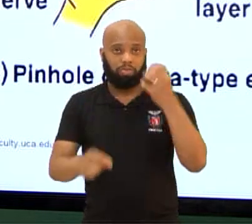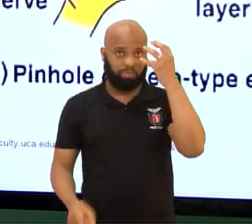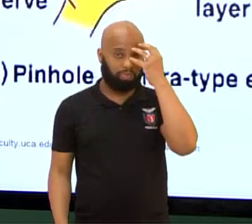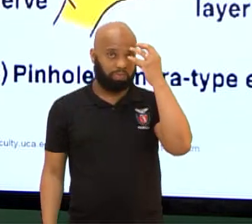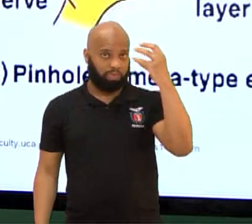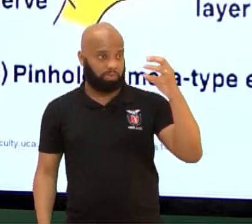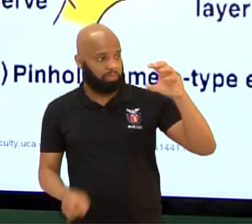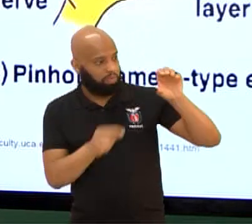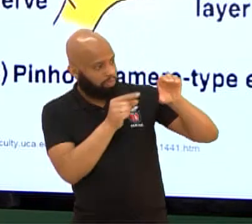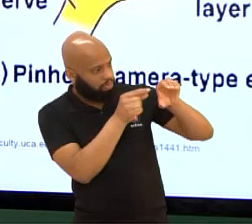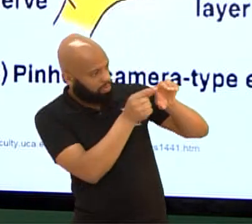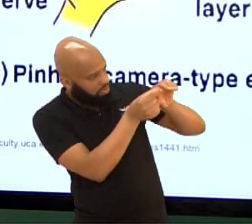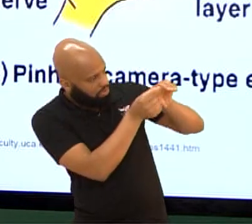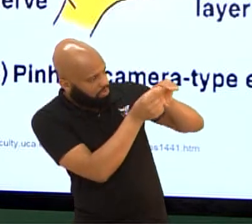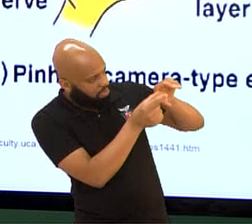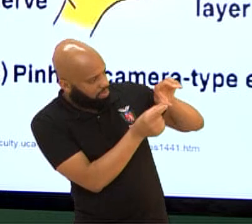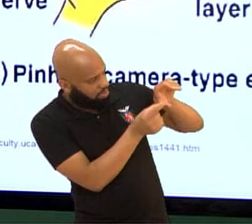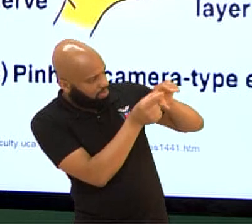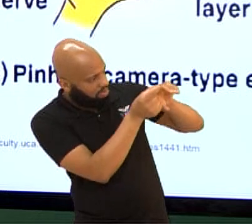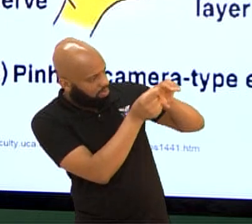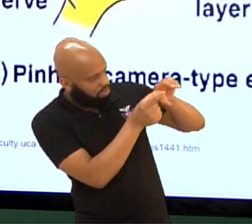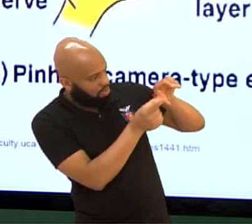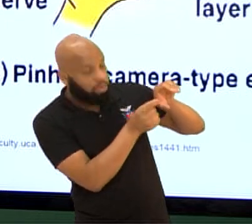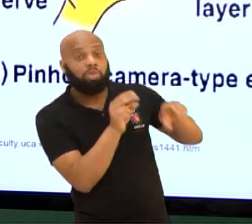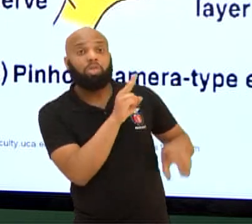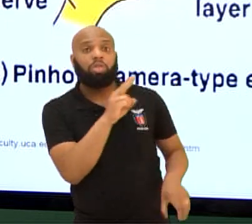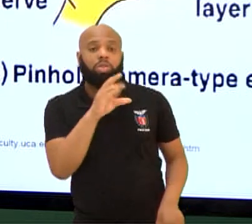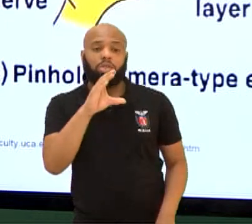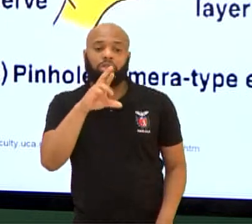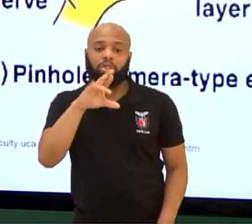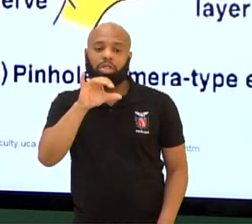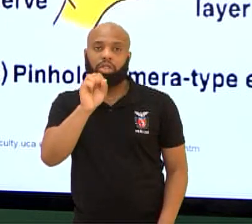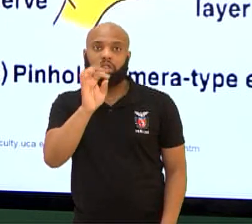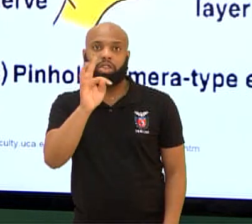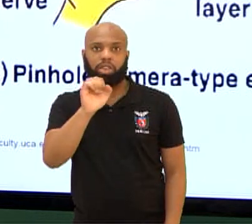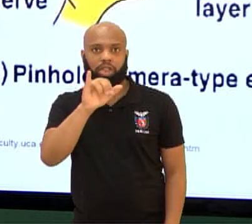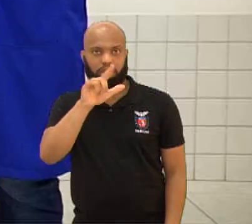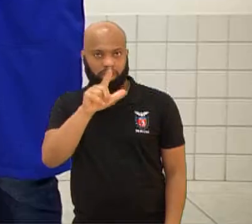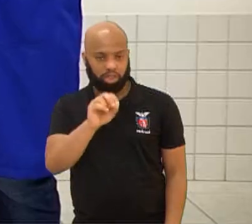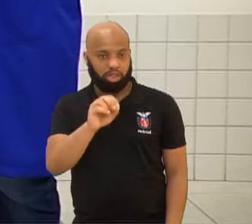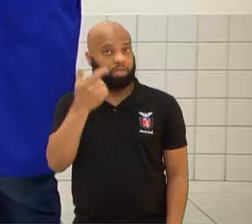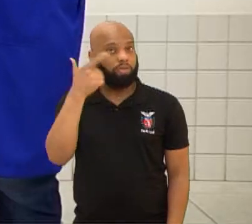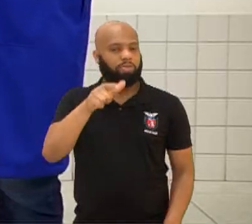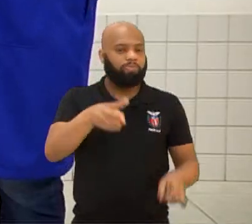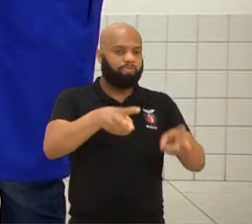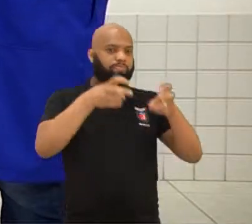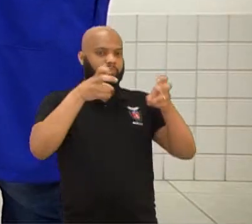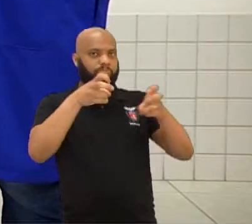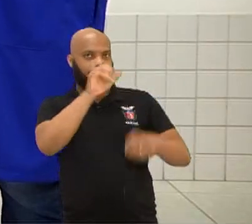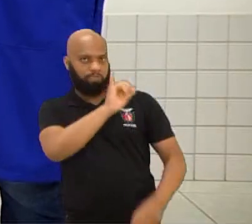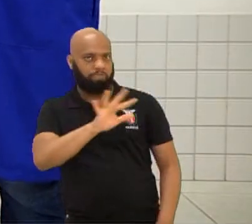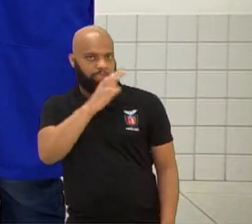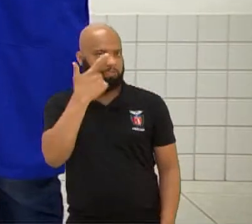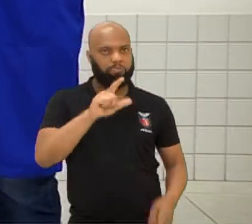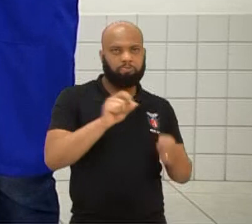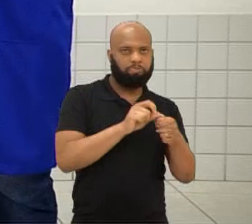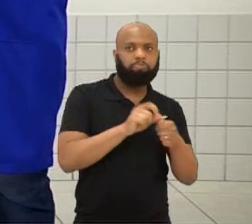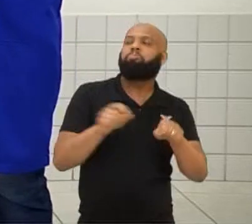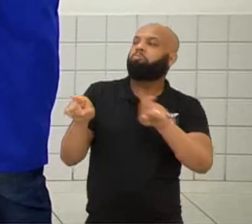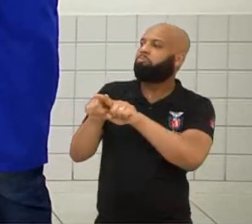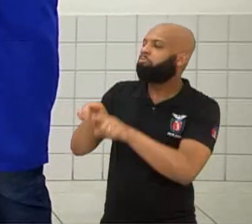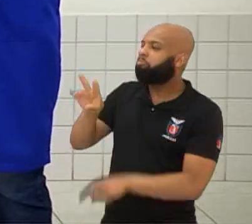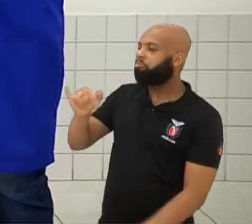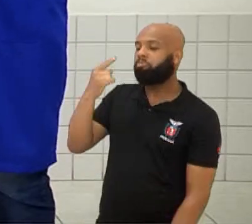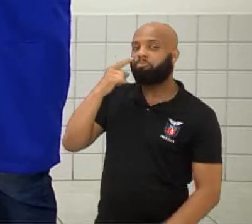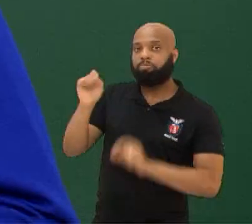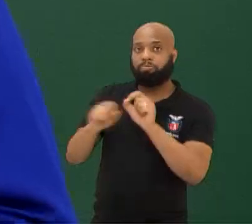suporte para que você consiga concentrar o feixe luminoso. E aí então você tem uma imagem de qualidade. E, inclusive, a gente vai ver, professor Hugo, que